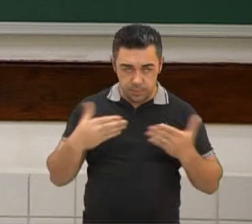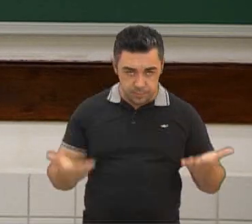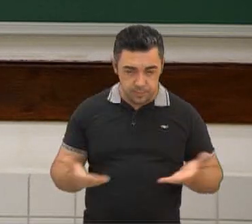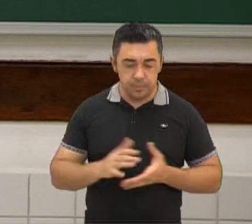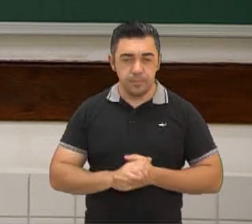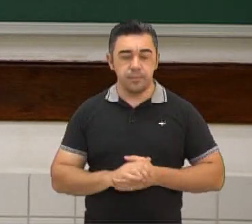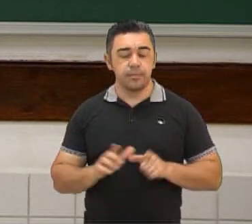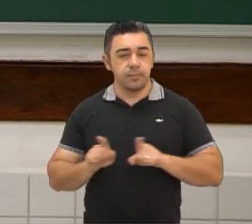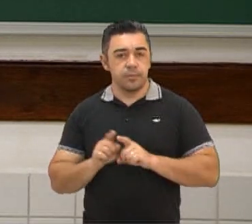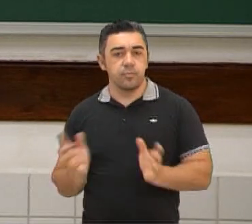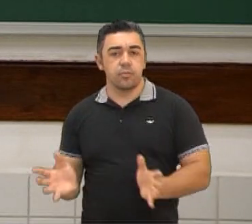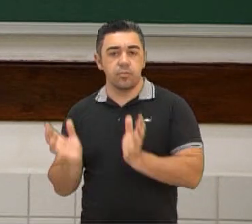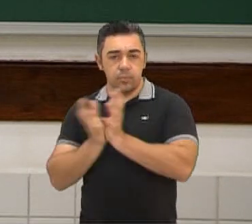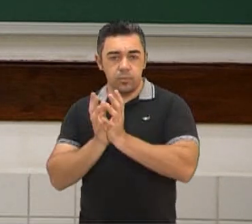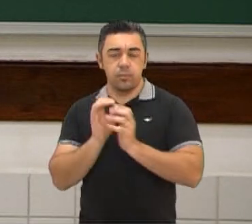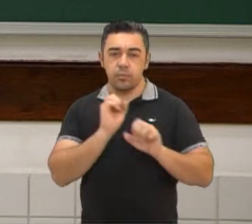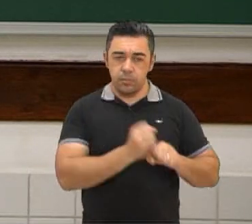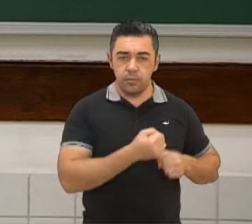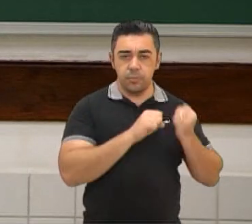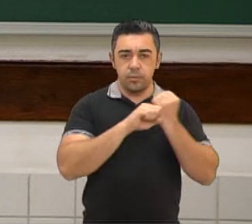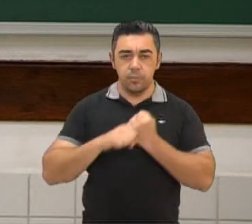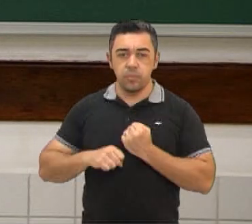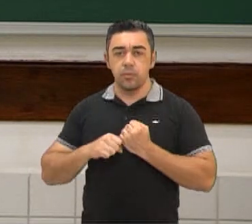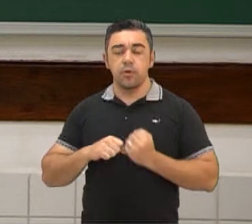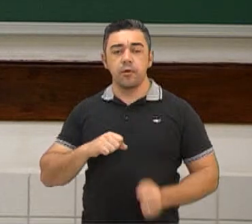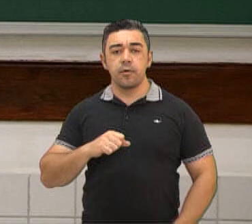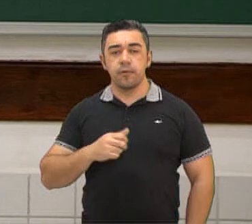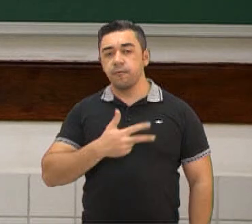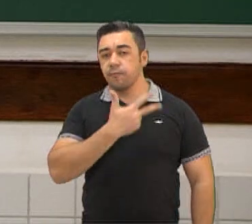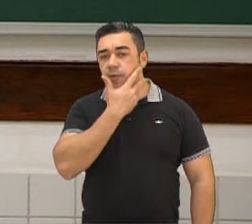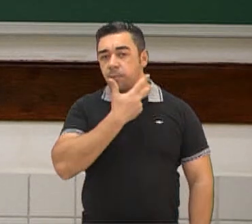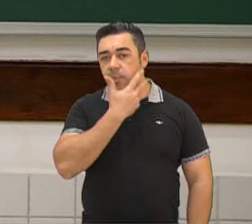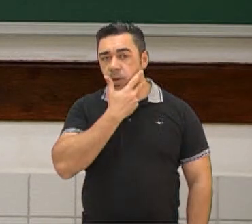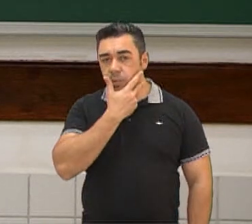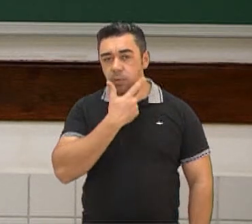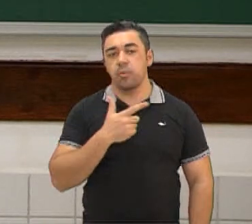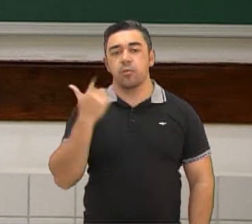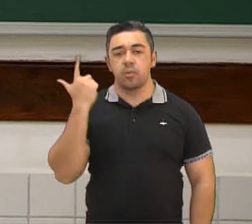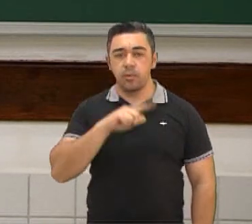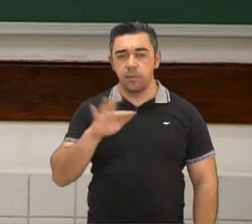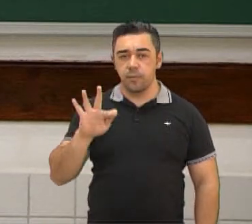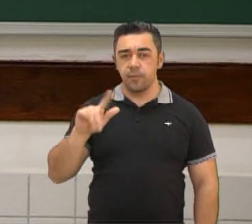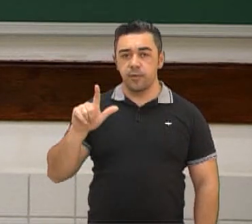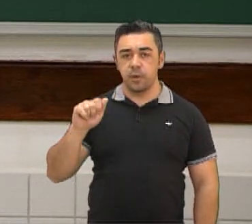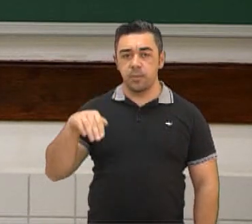o Clube de Regatas Flamengo, outra equipe que também sempre teve um